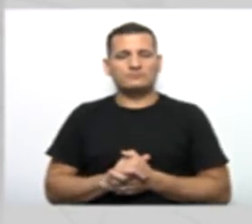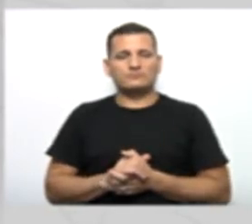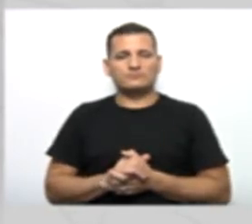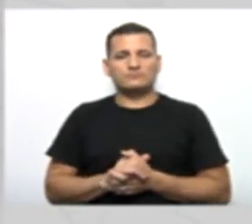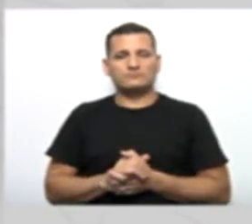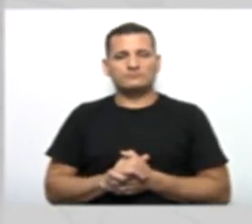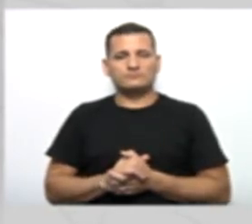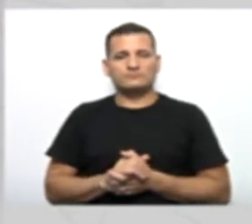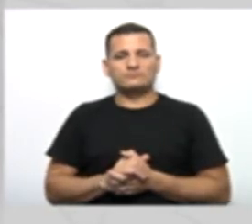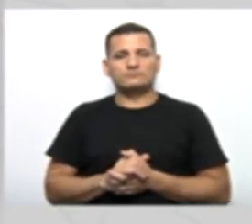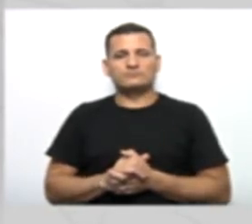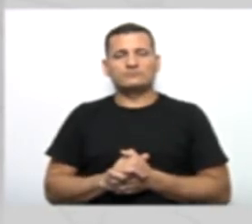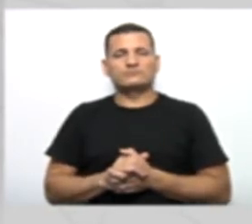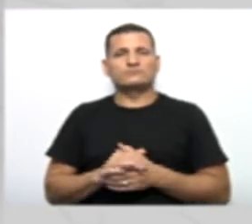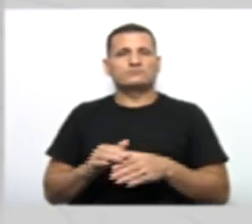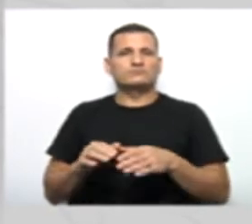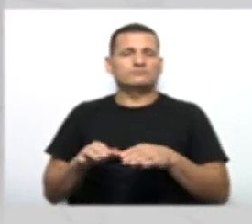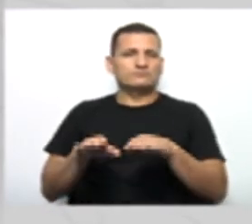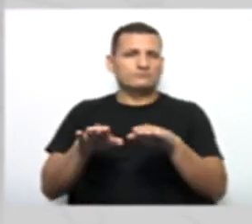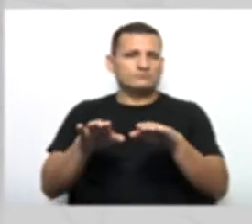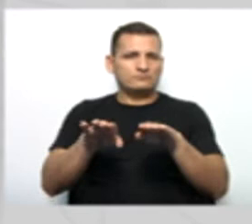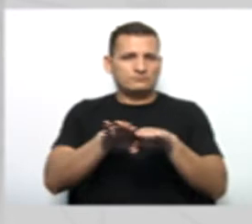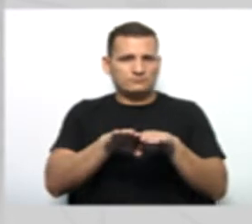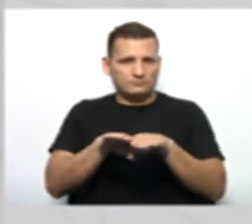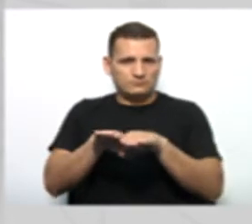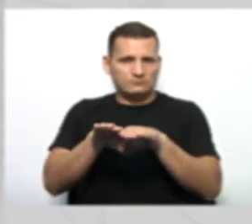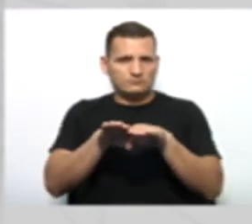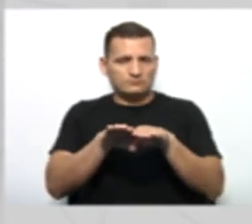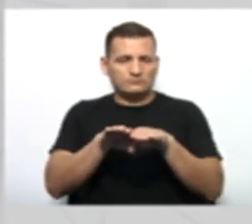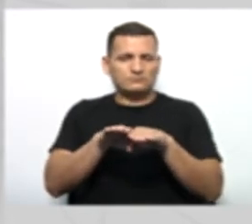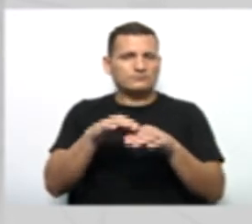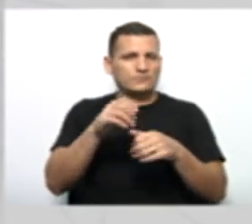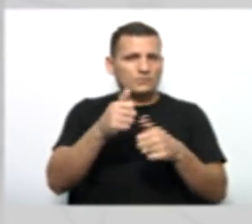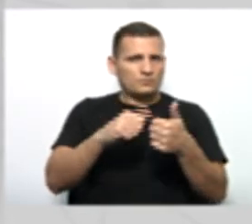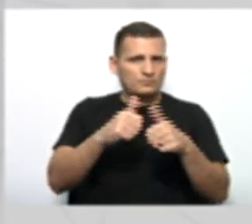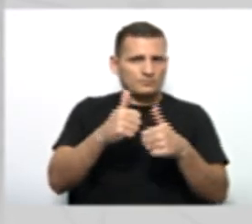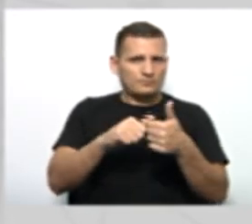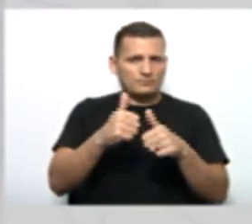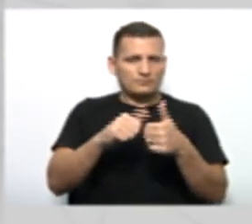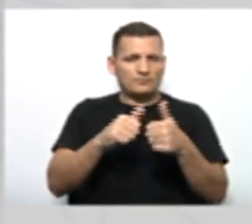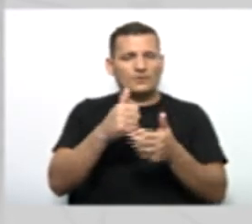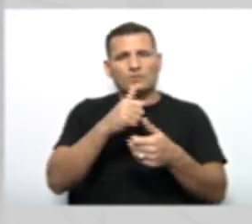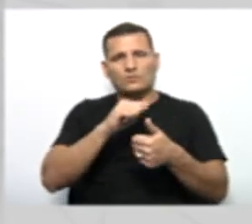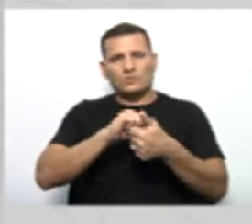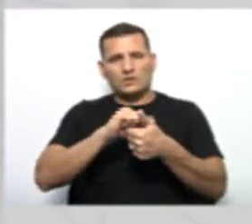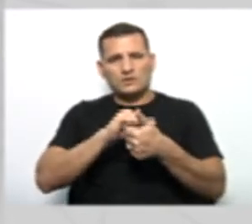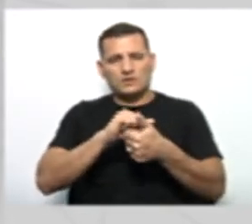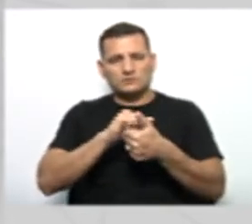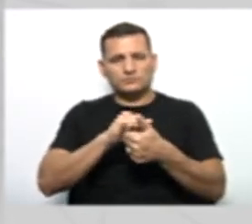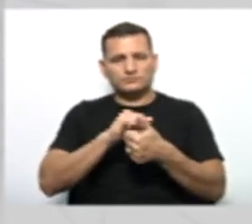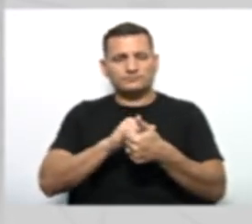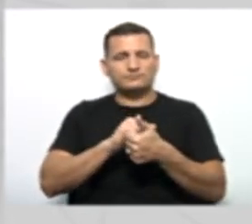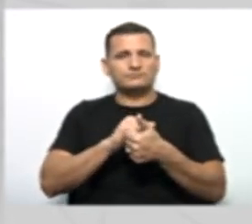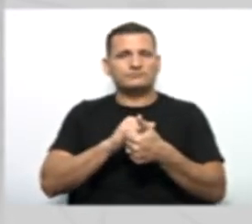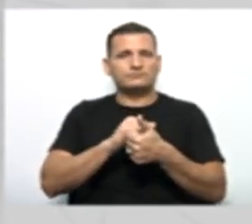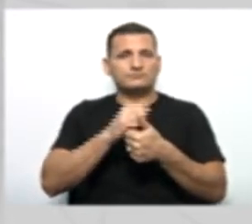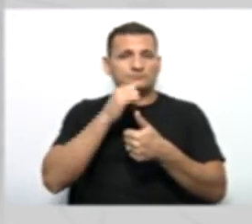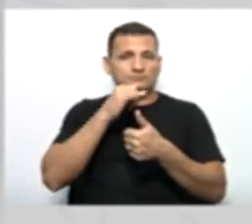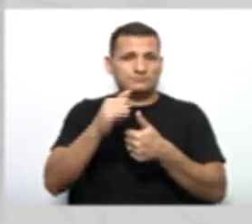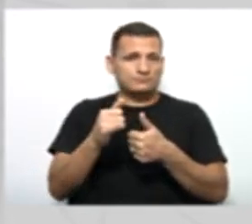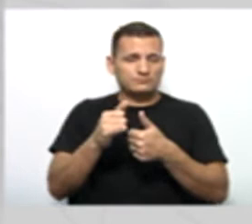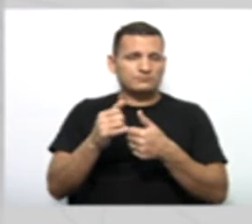também os padrões de qualidade ambiental. Para que ocorra a aplicação das leis ambientais, é necessário que tenha alguns